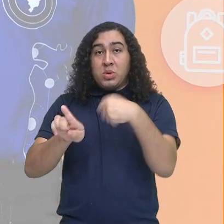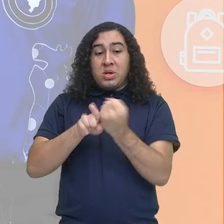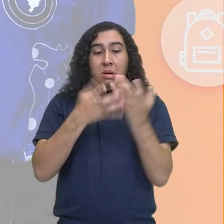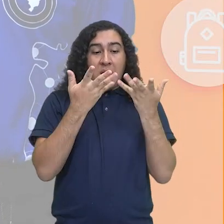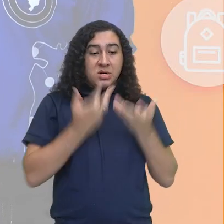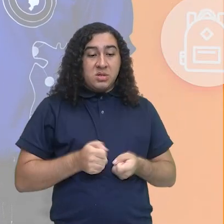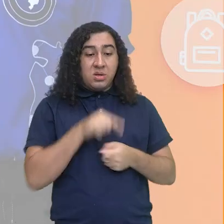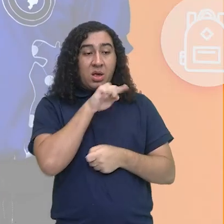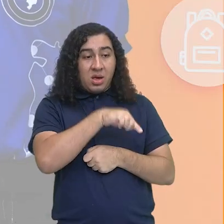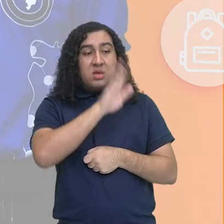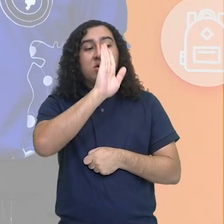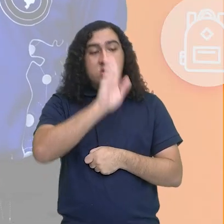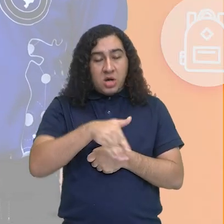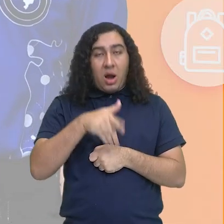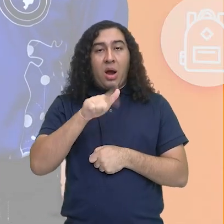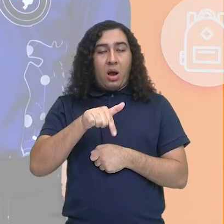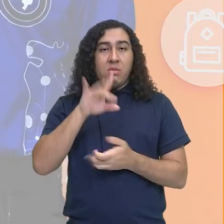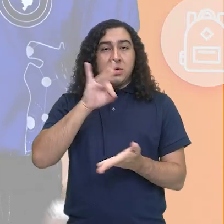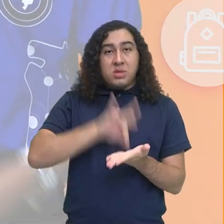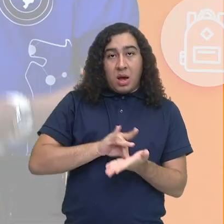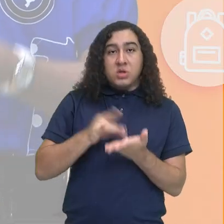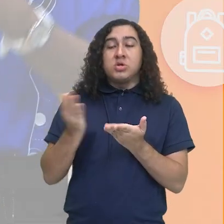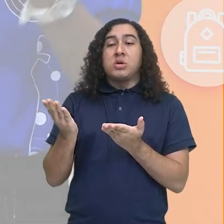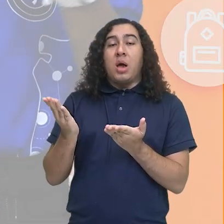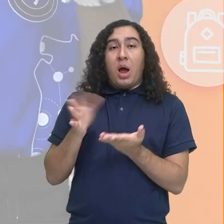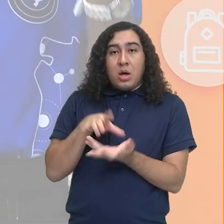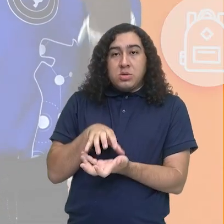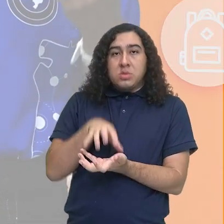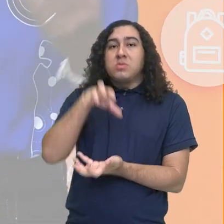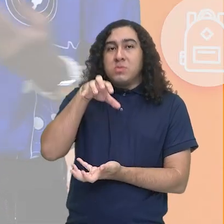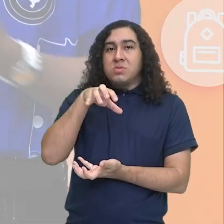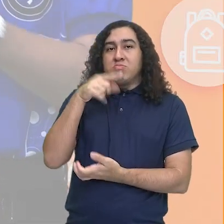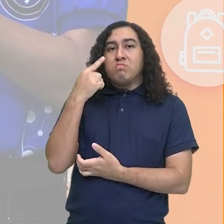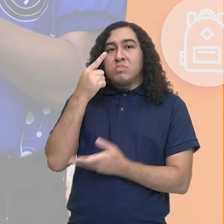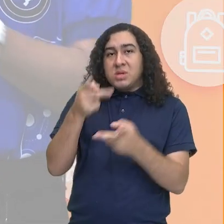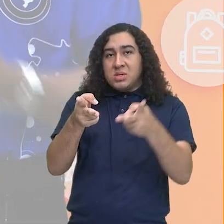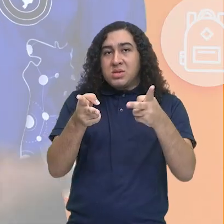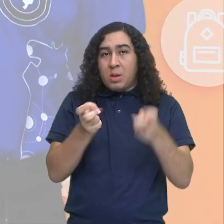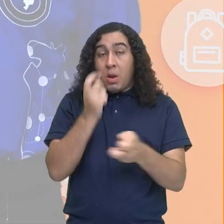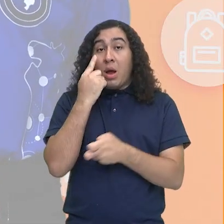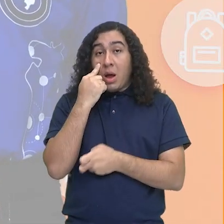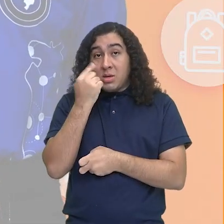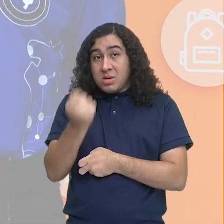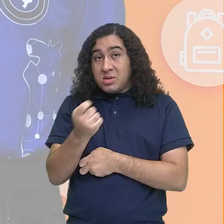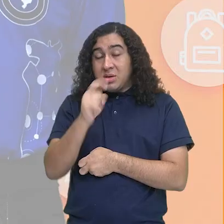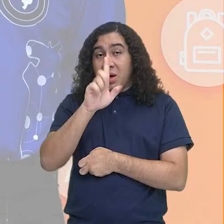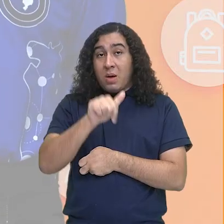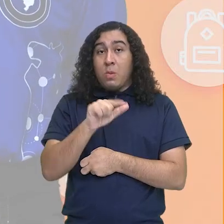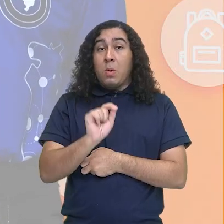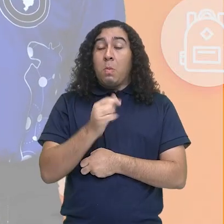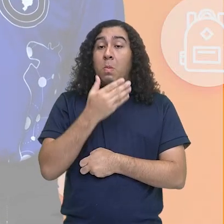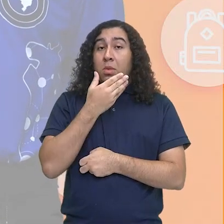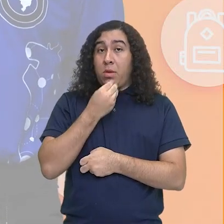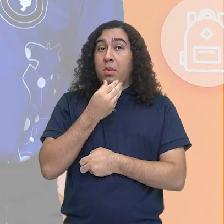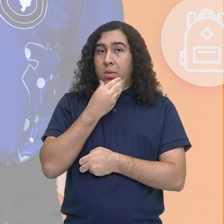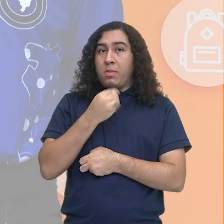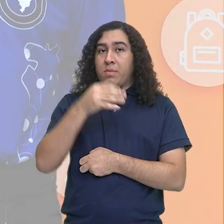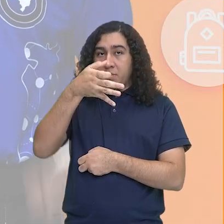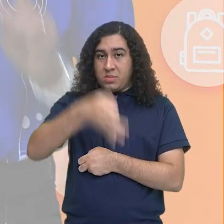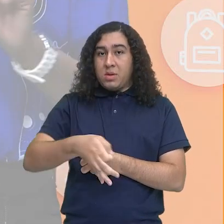um indivíduo adulto. Olha que interessante esse rito de passagem para este jovem do sexo